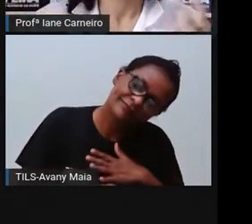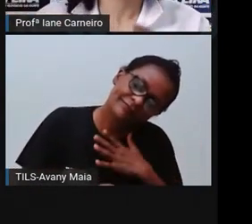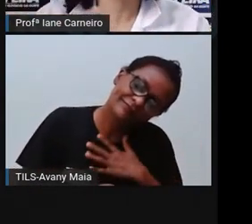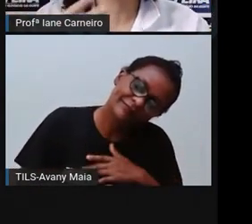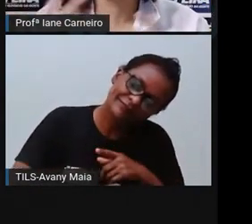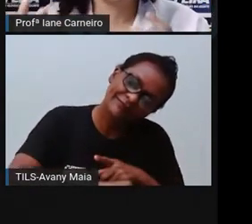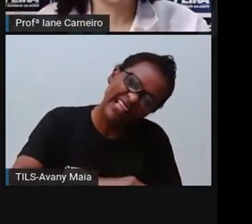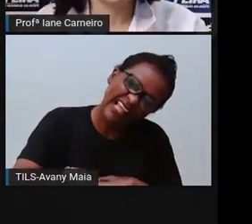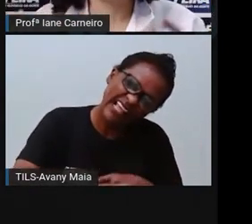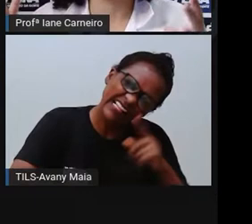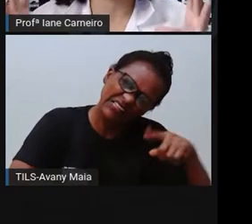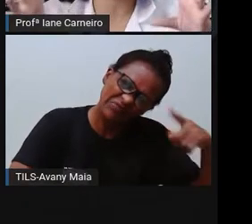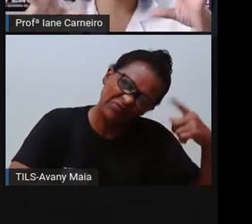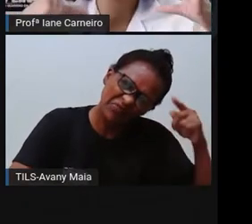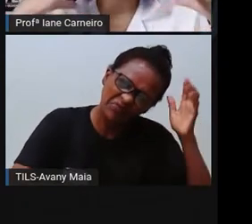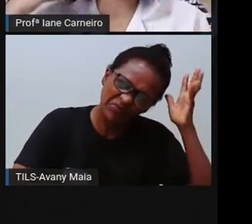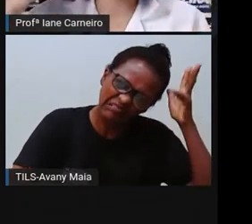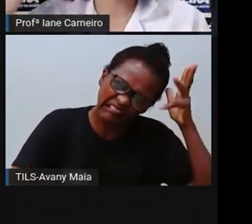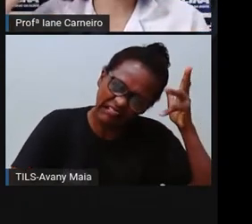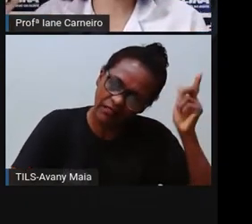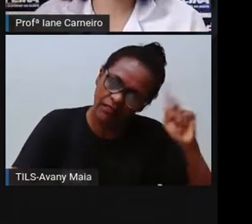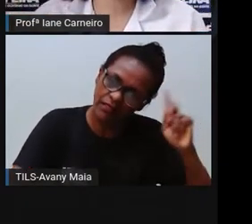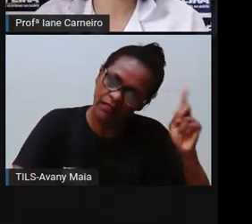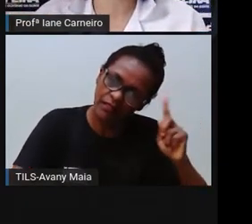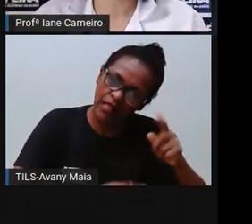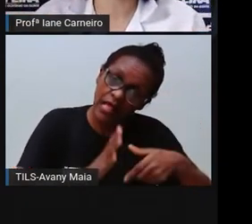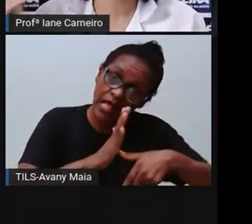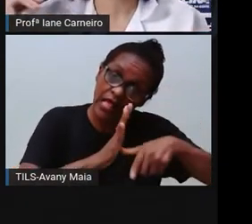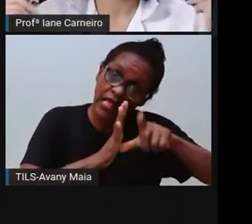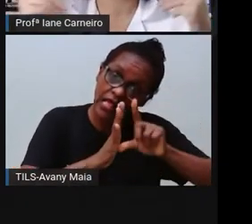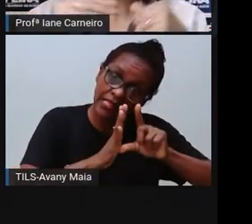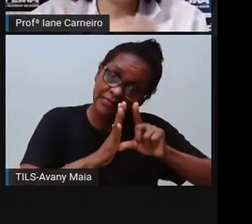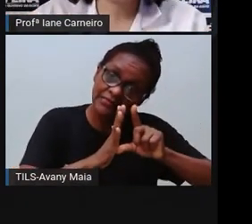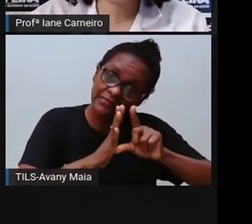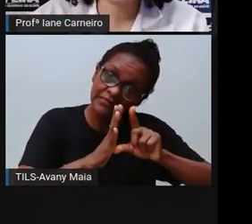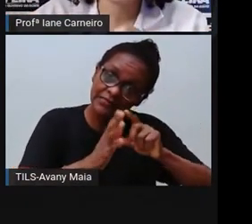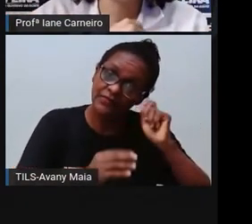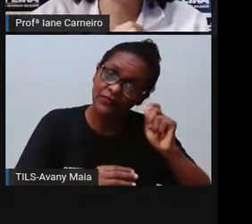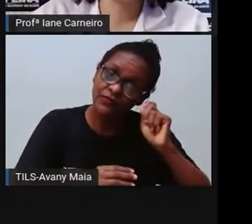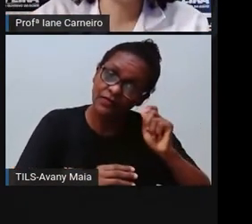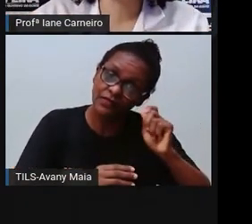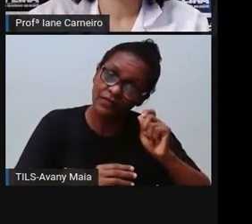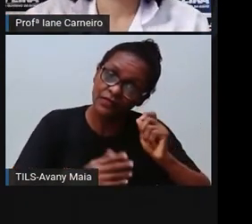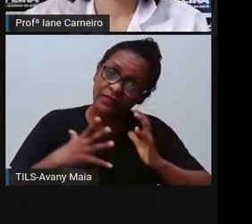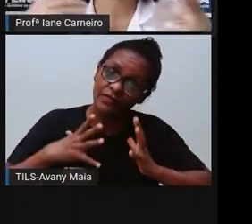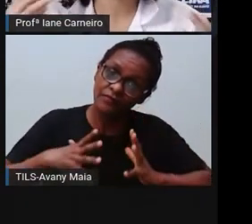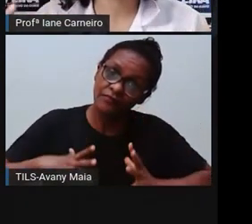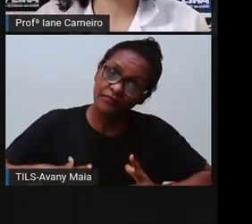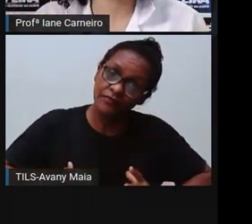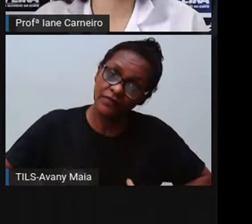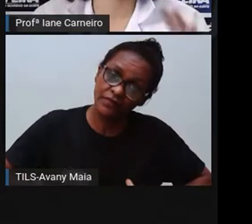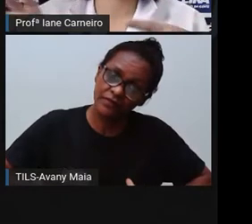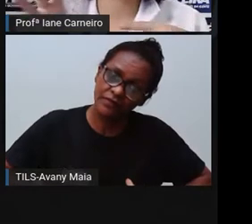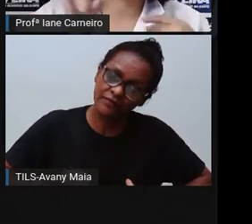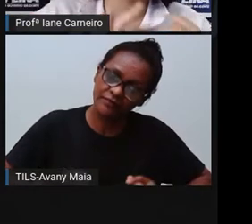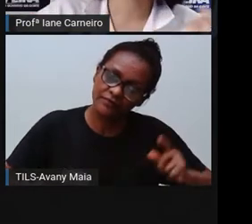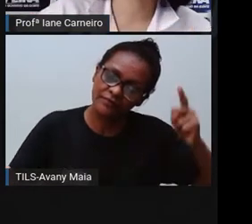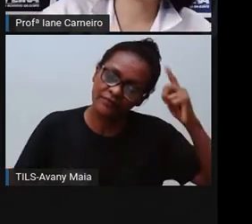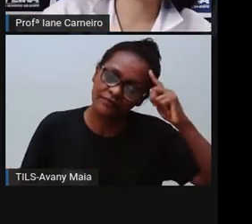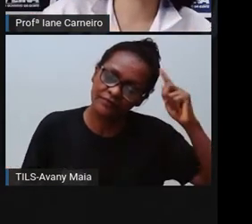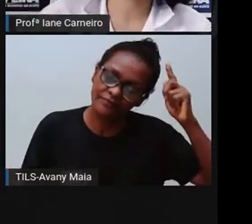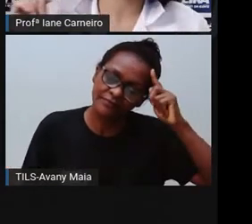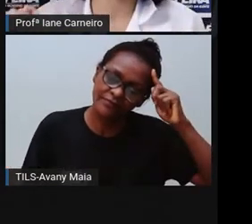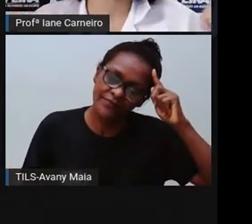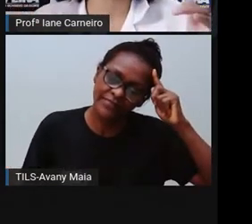cedo. Antes de dormir, tem que fazer a higiene do sono. E o que é isso, Proiane? É você, ó, desligar